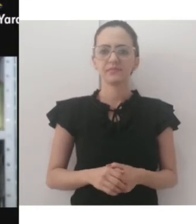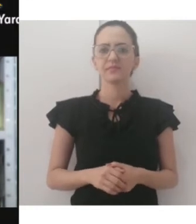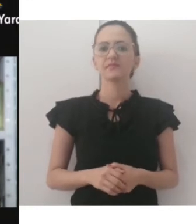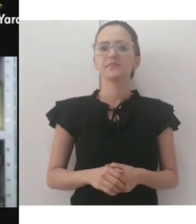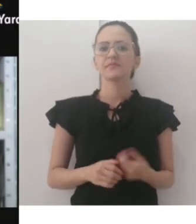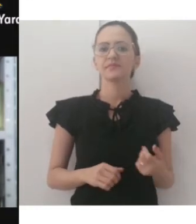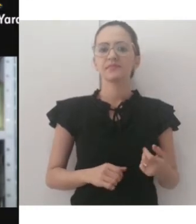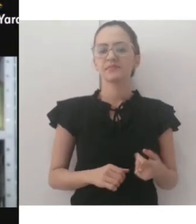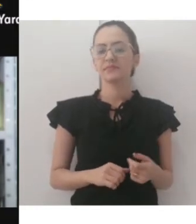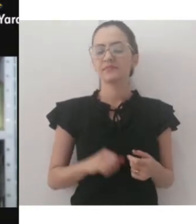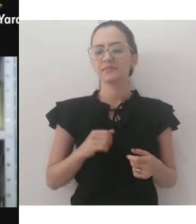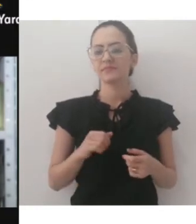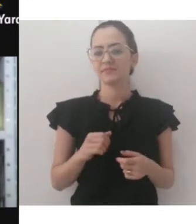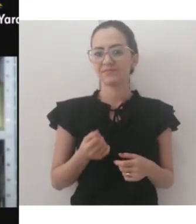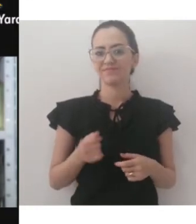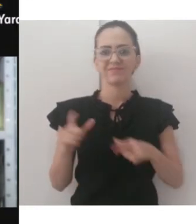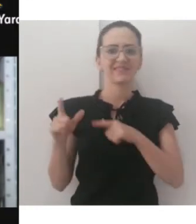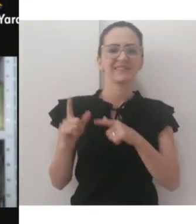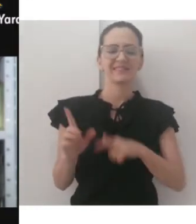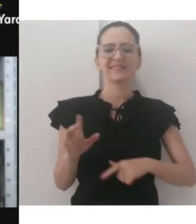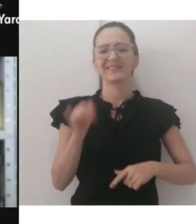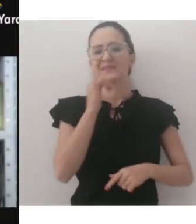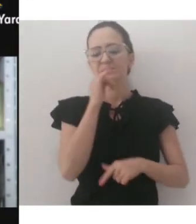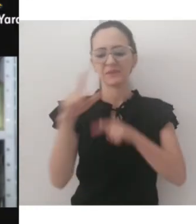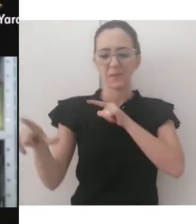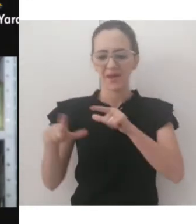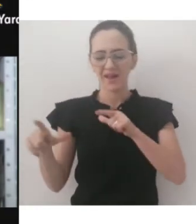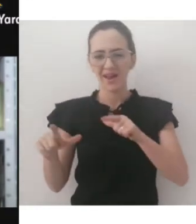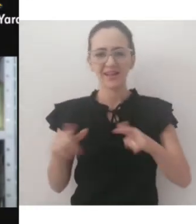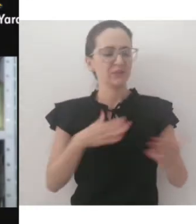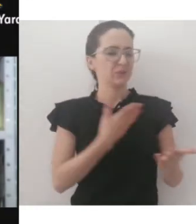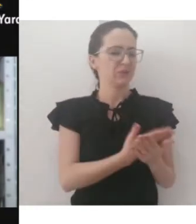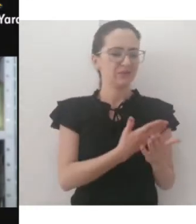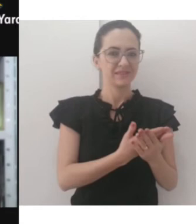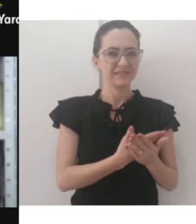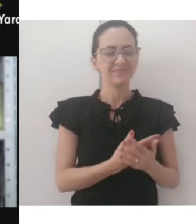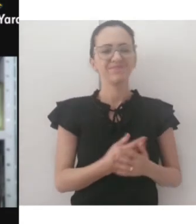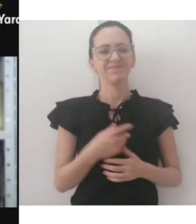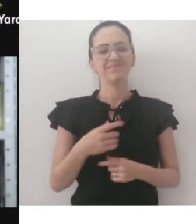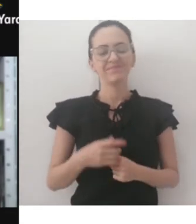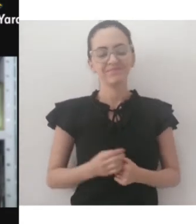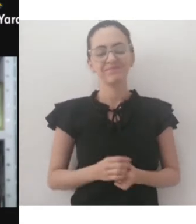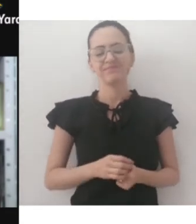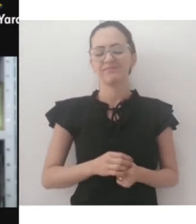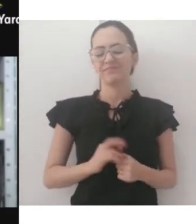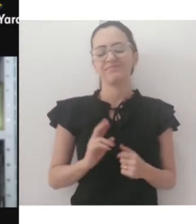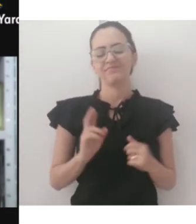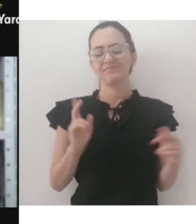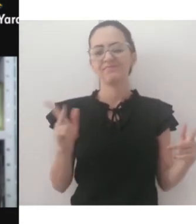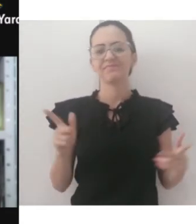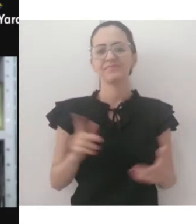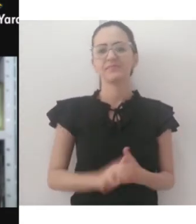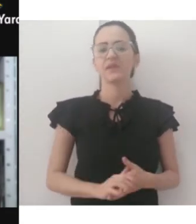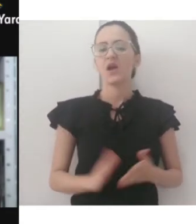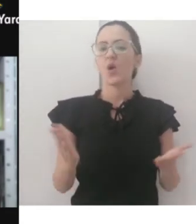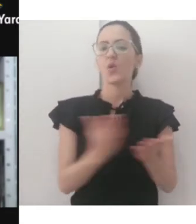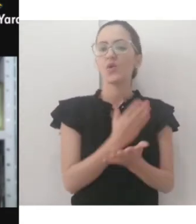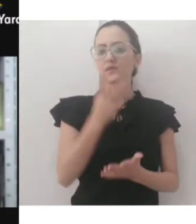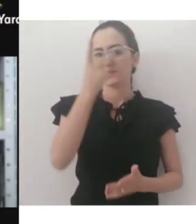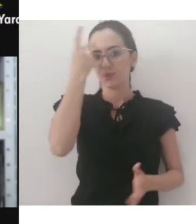fala de trabalhar e estudar, a coisa já é um pouco diferente. Mas alguns pesquisadores,